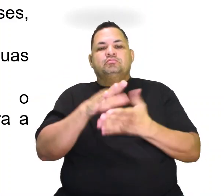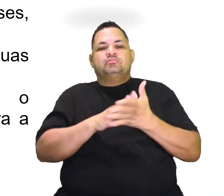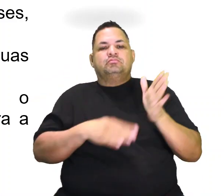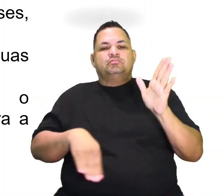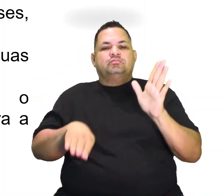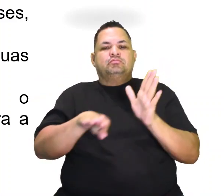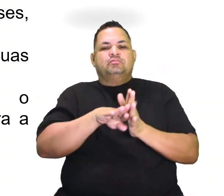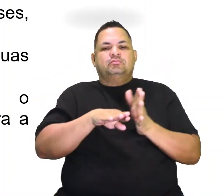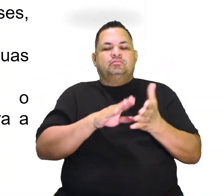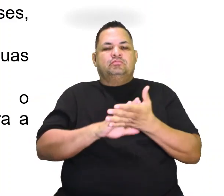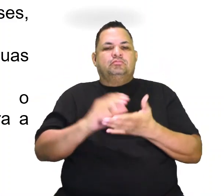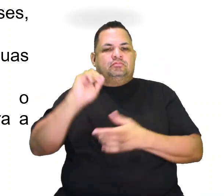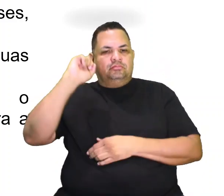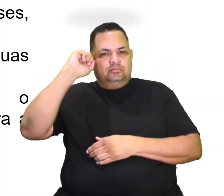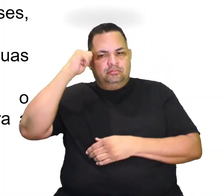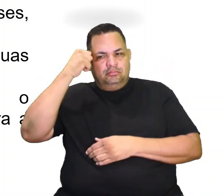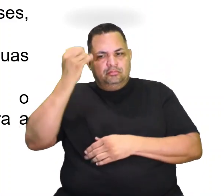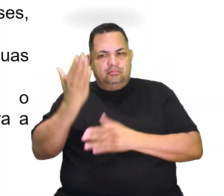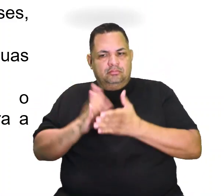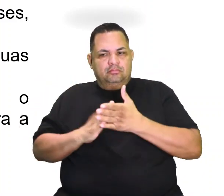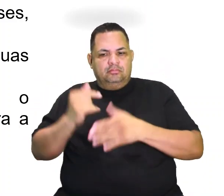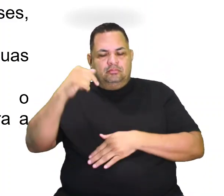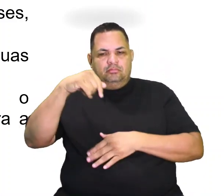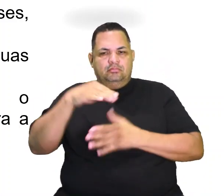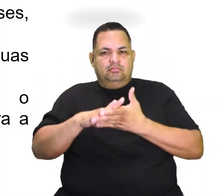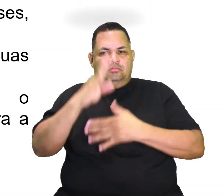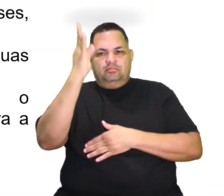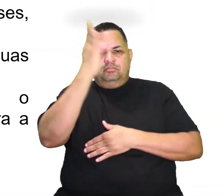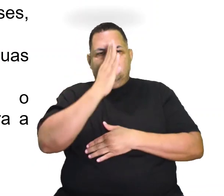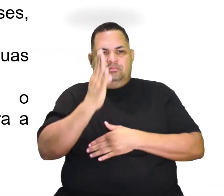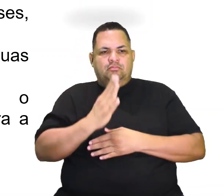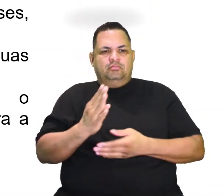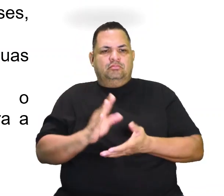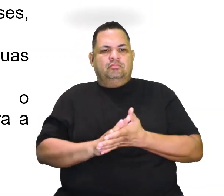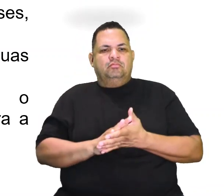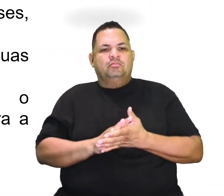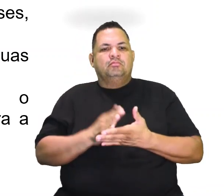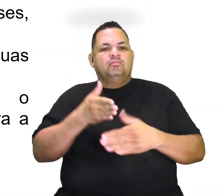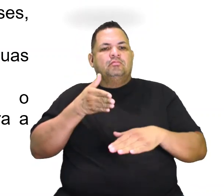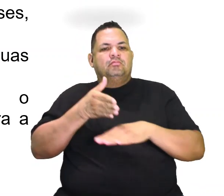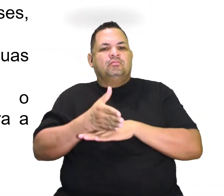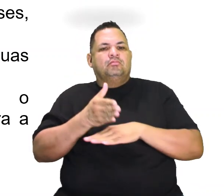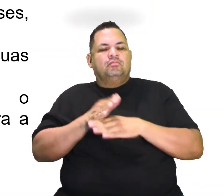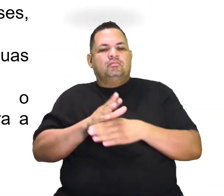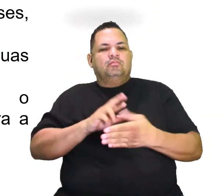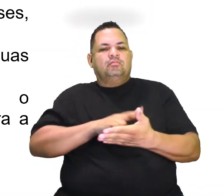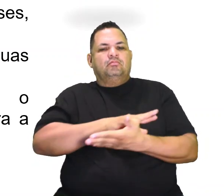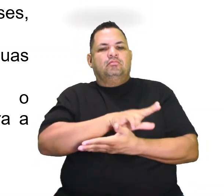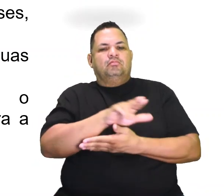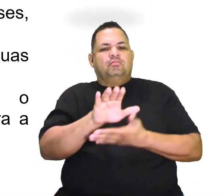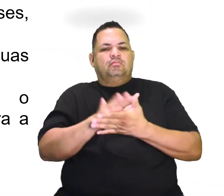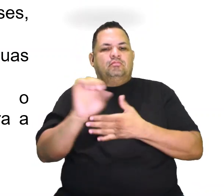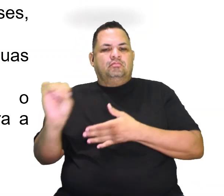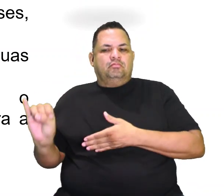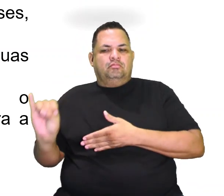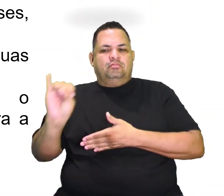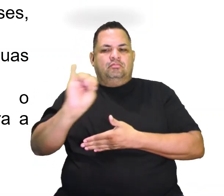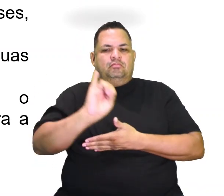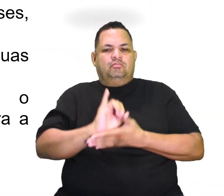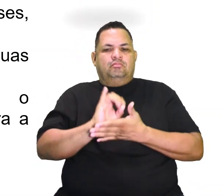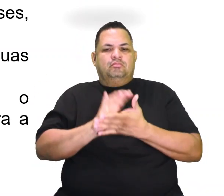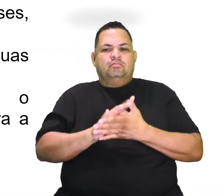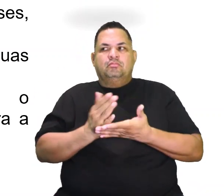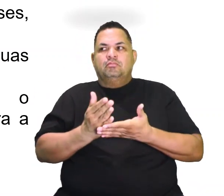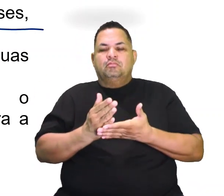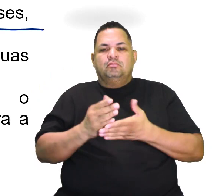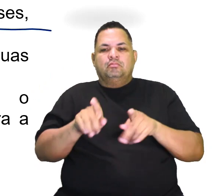chegada de milhares, né, de africanos no território brasileiro, entrada de diversos imigrantes,